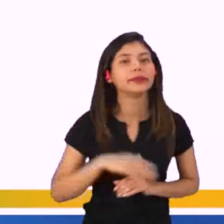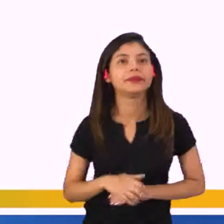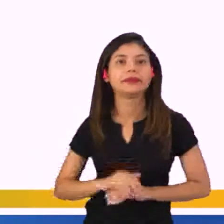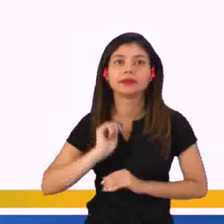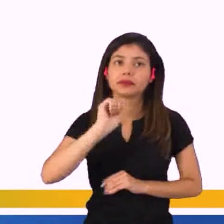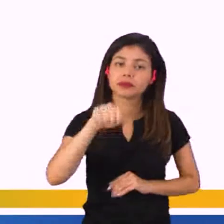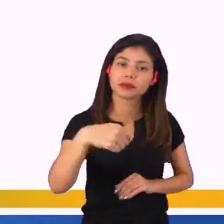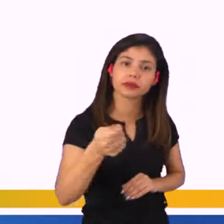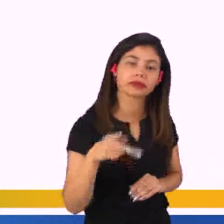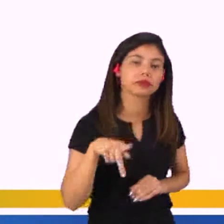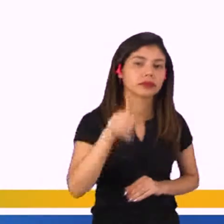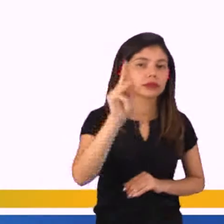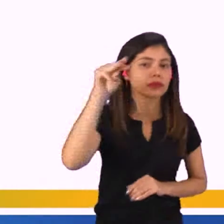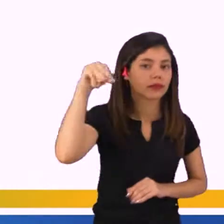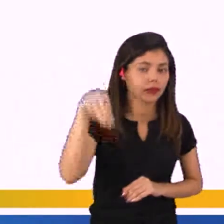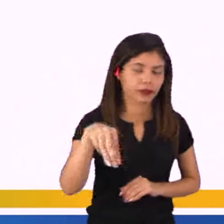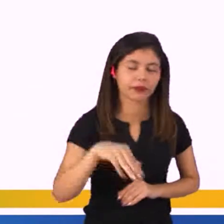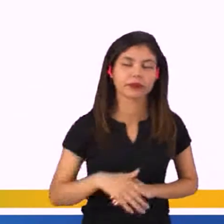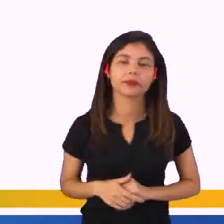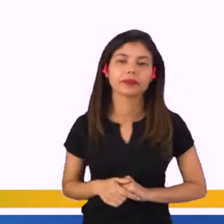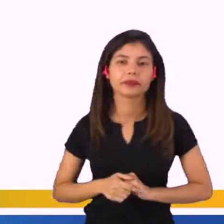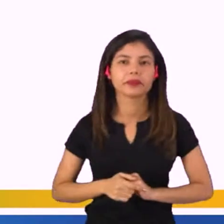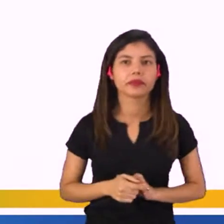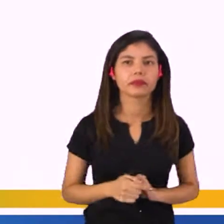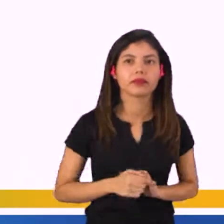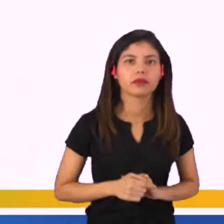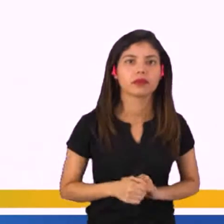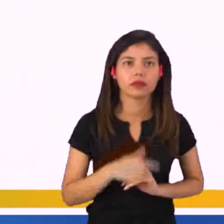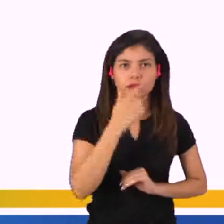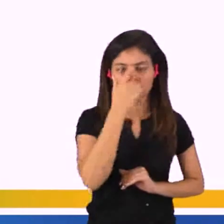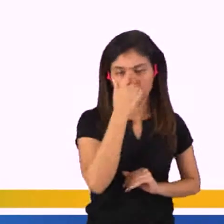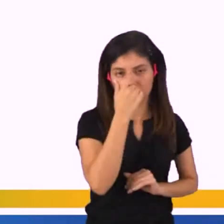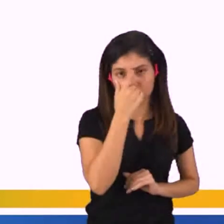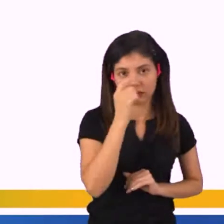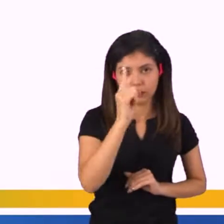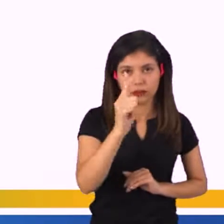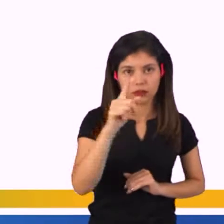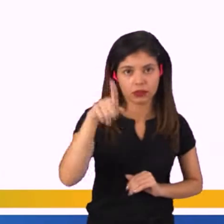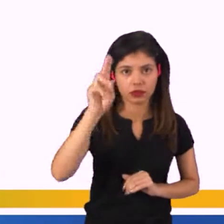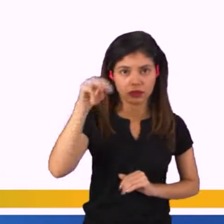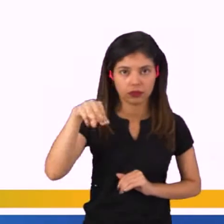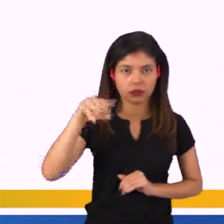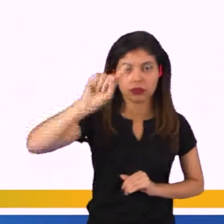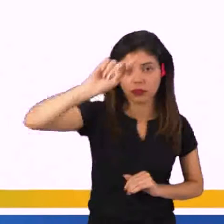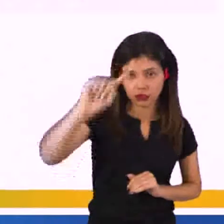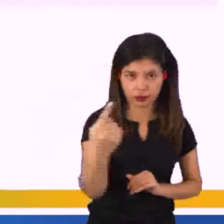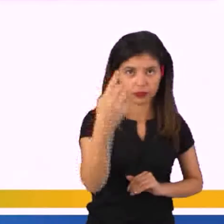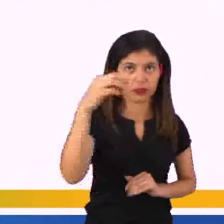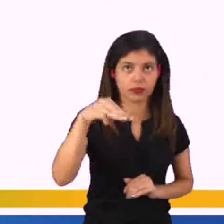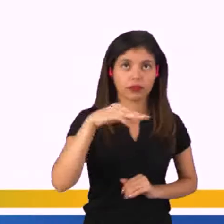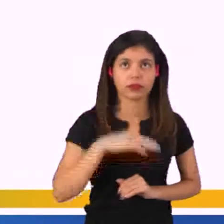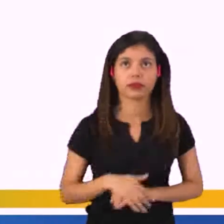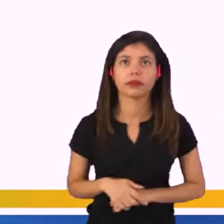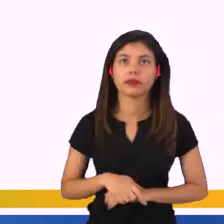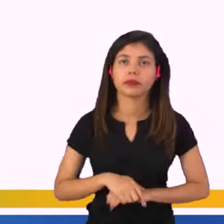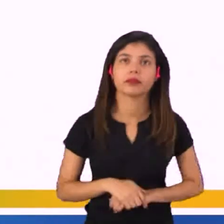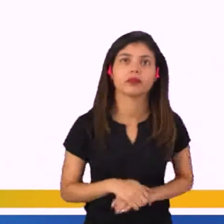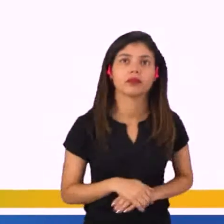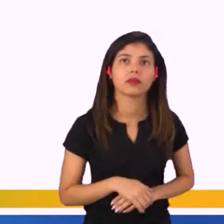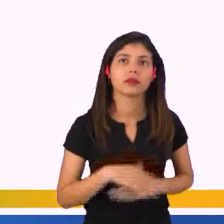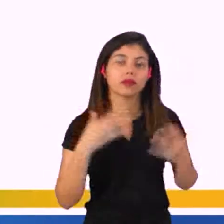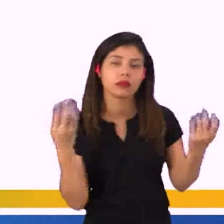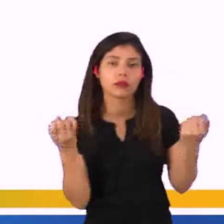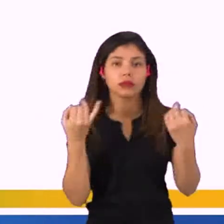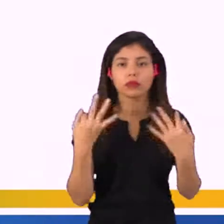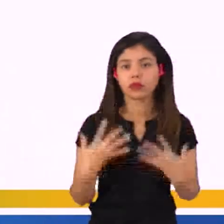Seu símbolo, né, o símbolo do quilômetro vai ser km, e 1 km é igual a 1000 metros. Então,